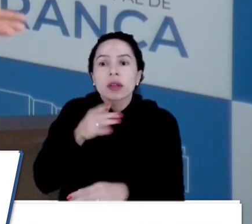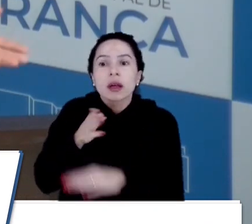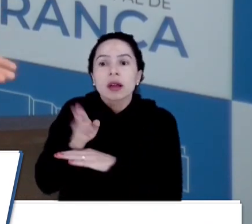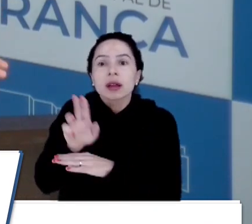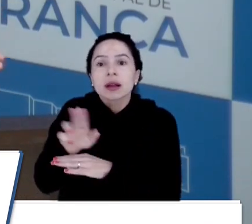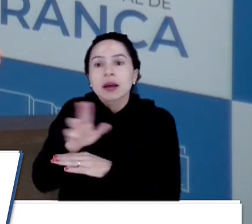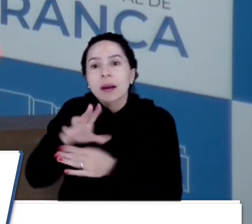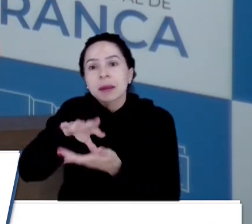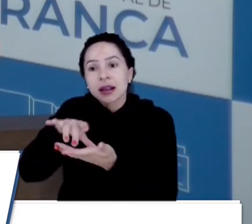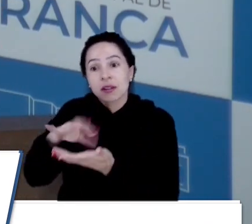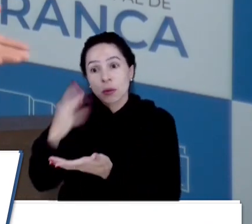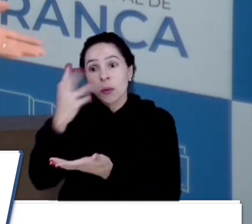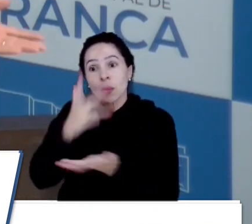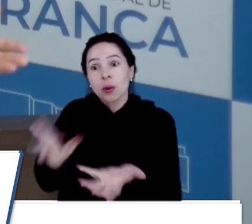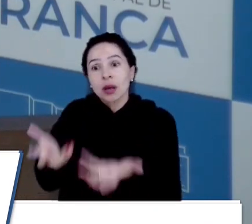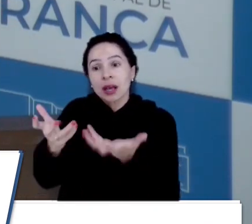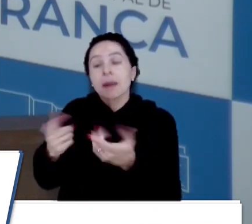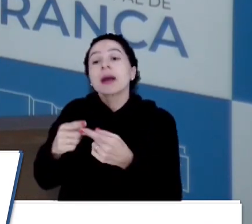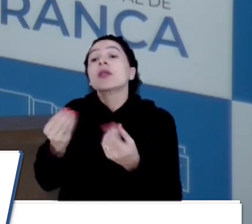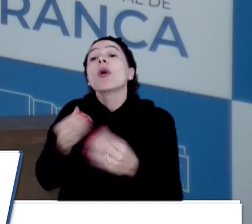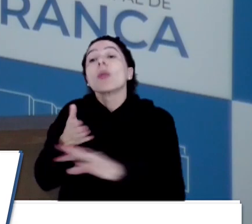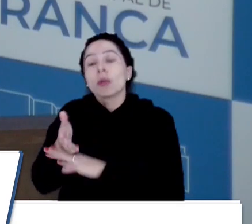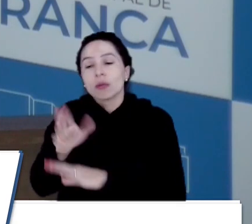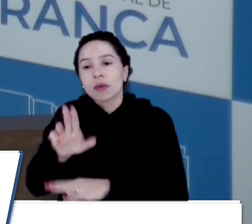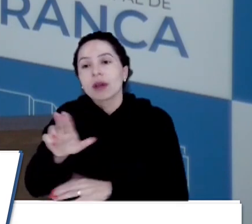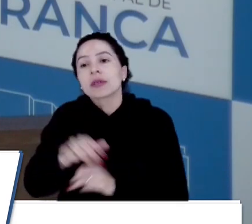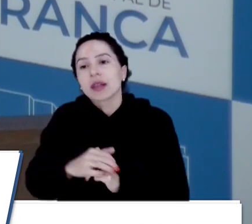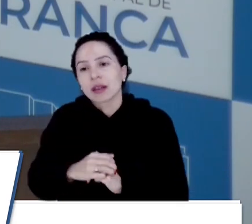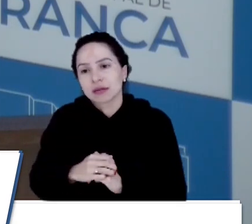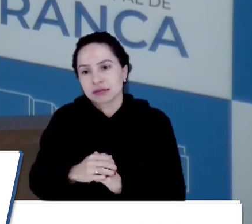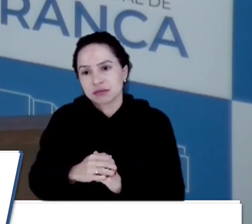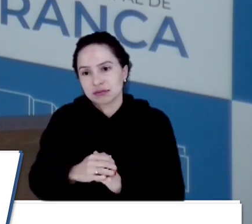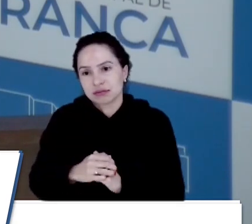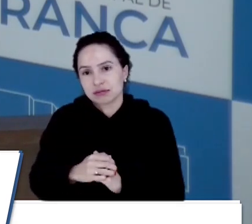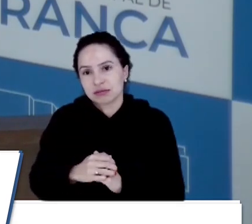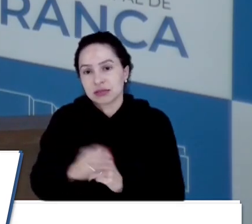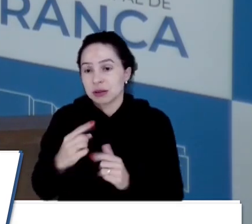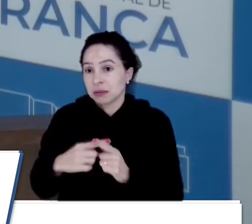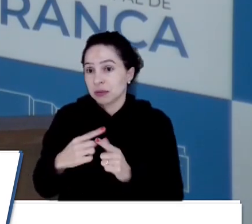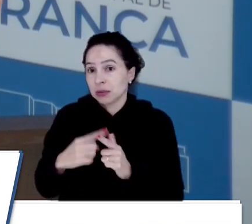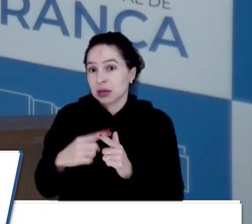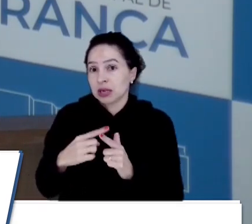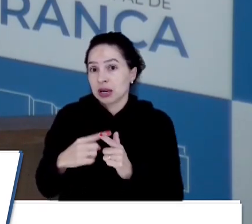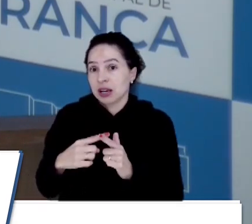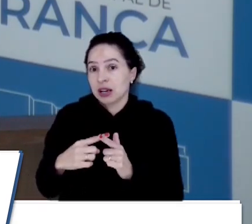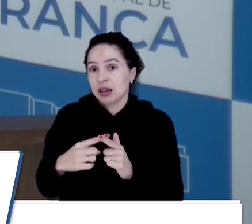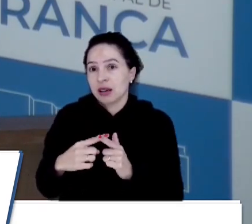ficou muito bonita. Mas como que a gente usa? Né? Porque até o